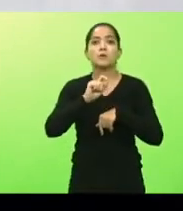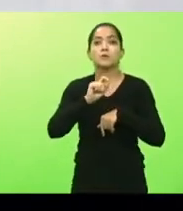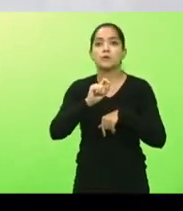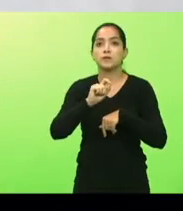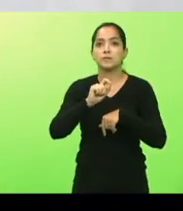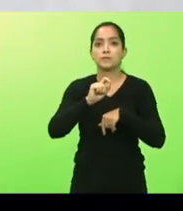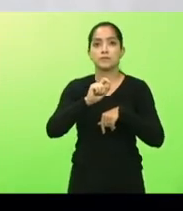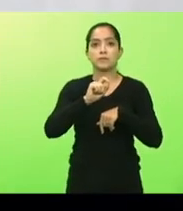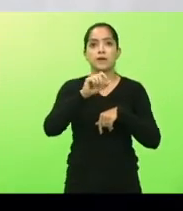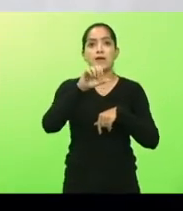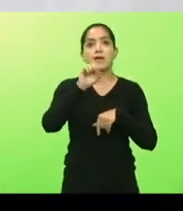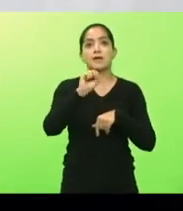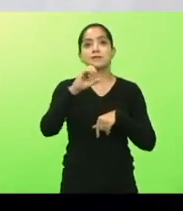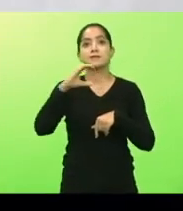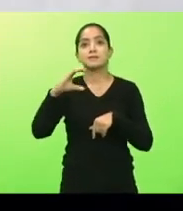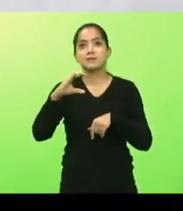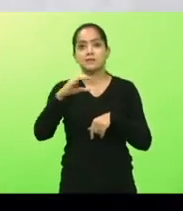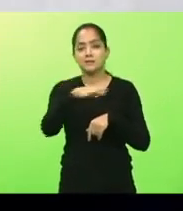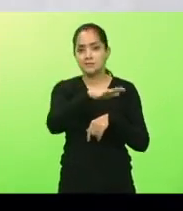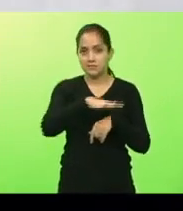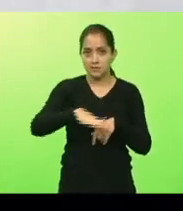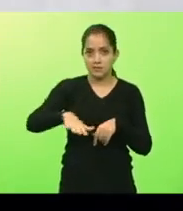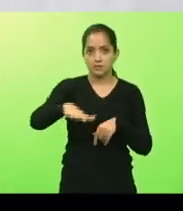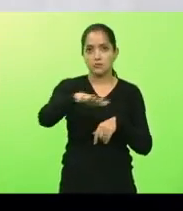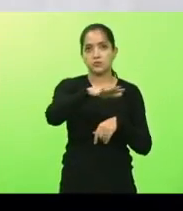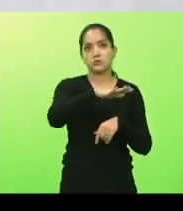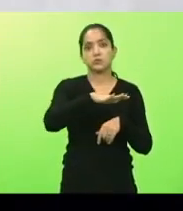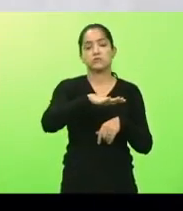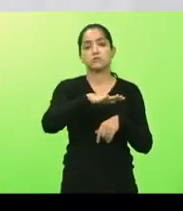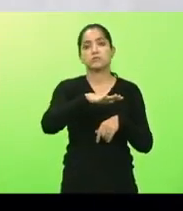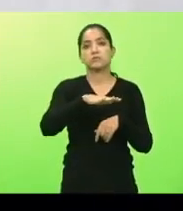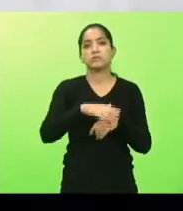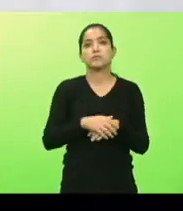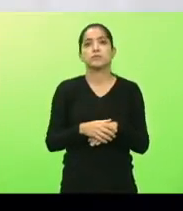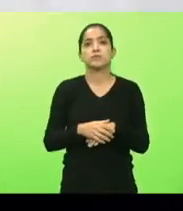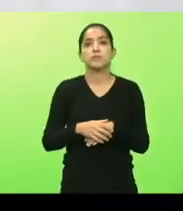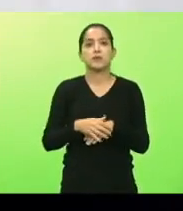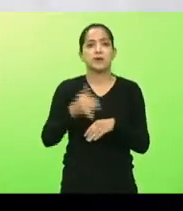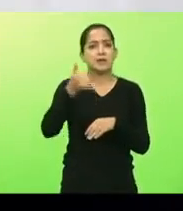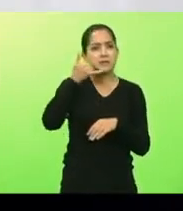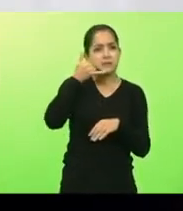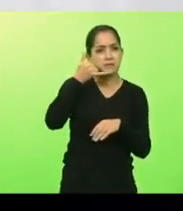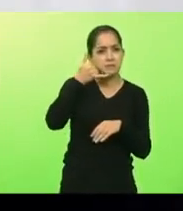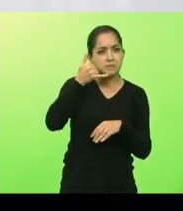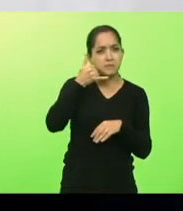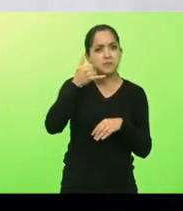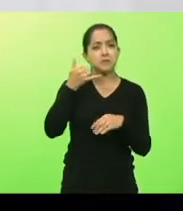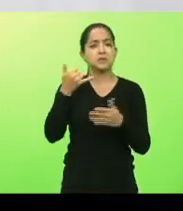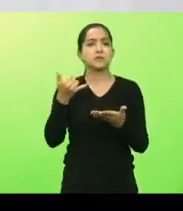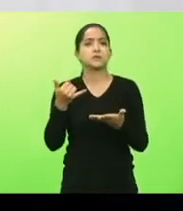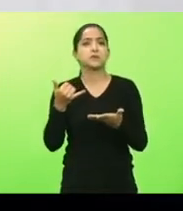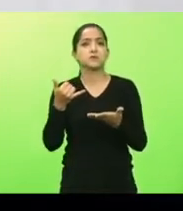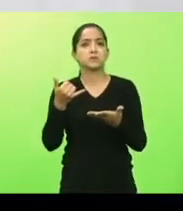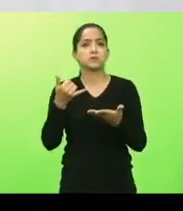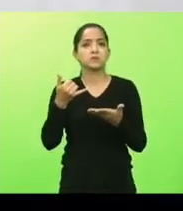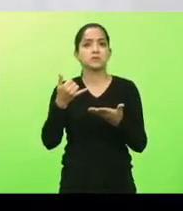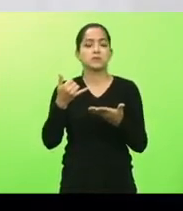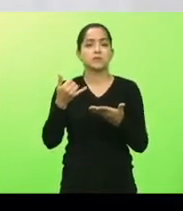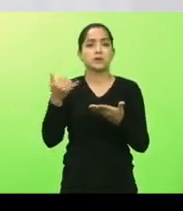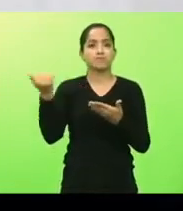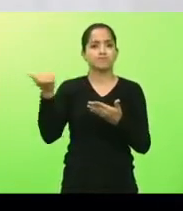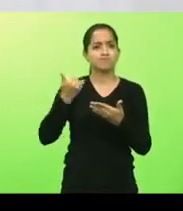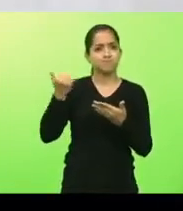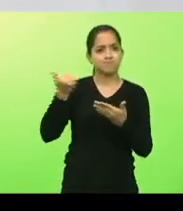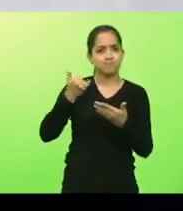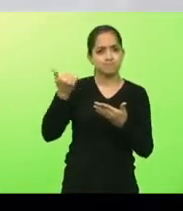nossas SCs aqui da região. Eu tenho recebido inúmeras ligações e eu peço aí ao nosso secretário Tiago